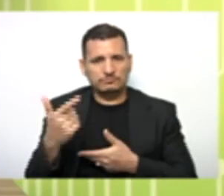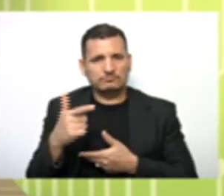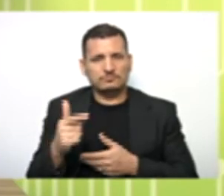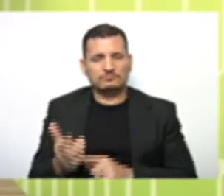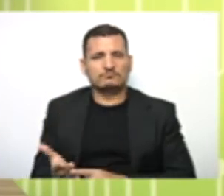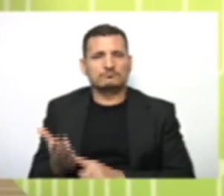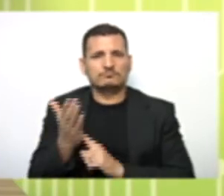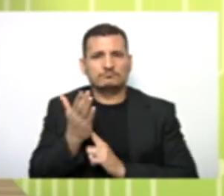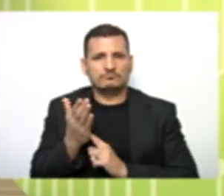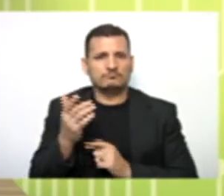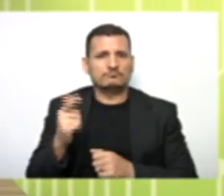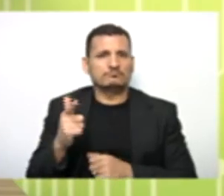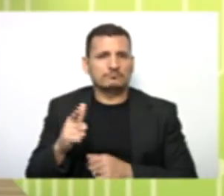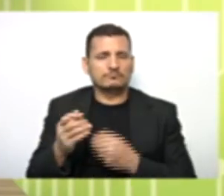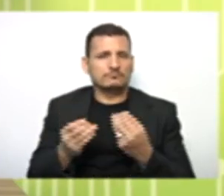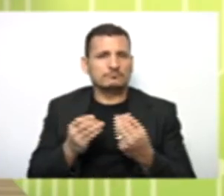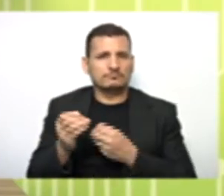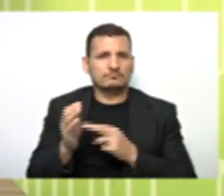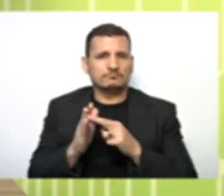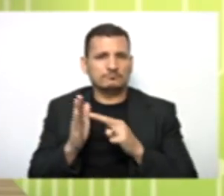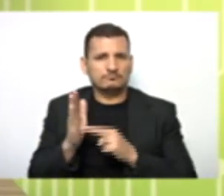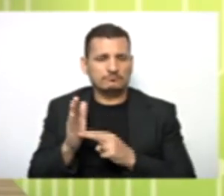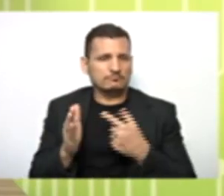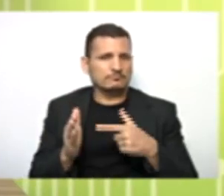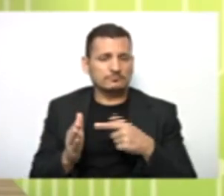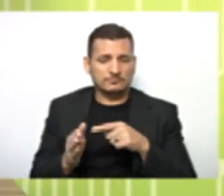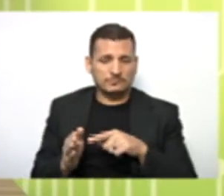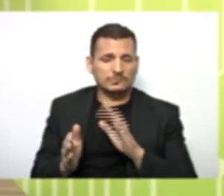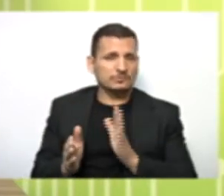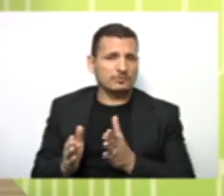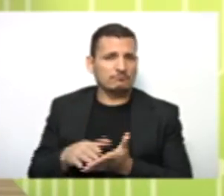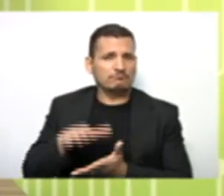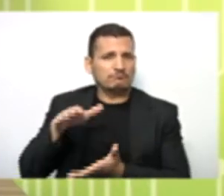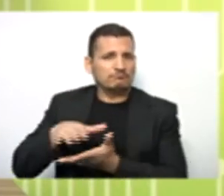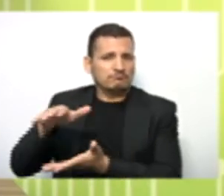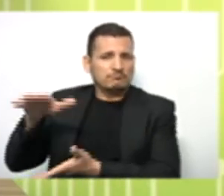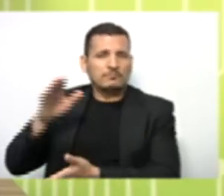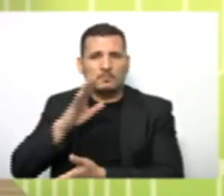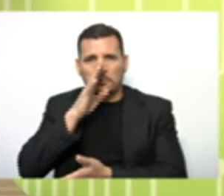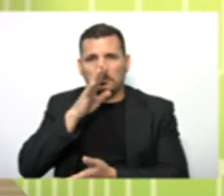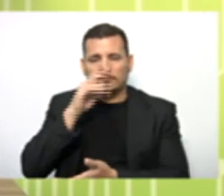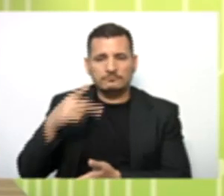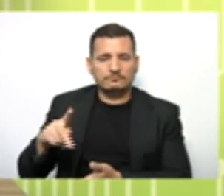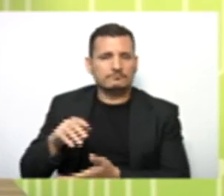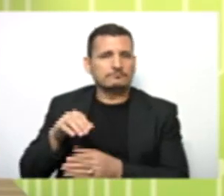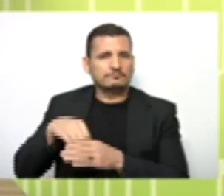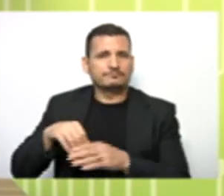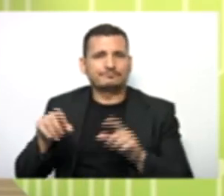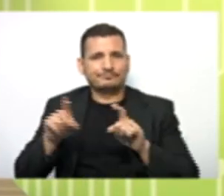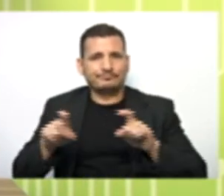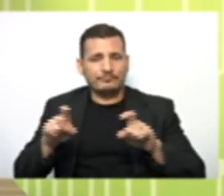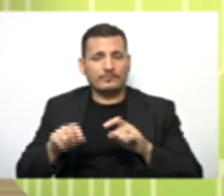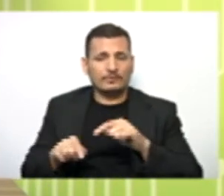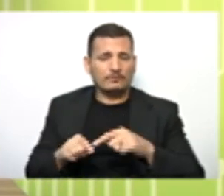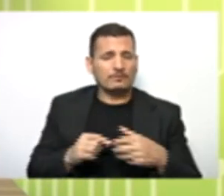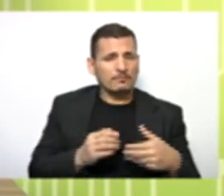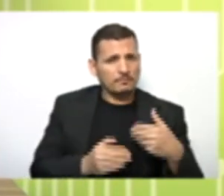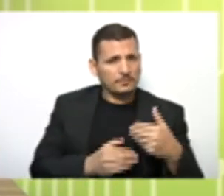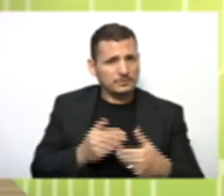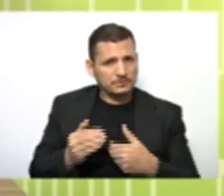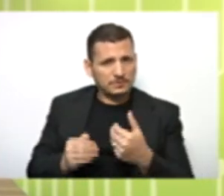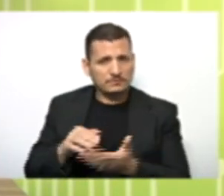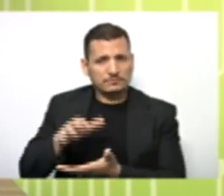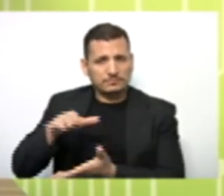né, as instruções, né? Ele já está compactando sozinho. E durante o processo de compactação, ele